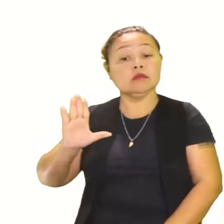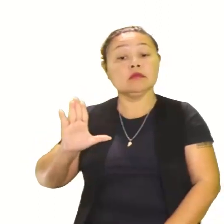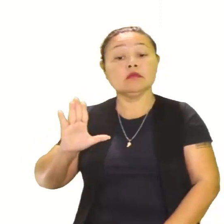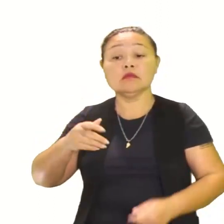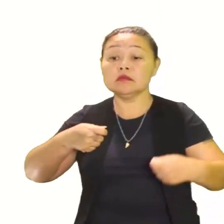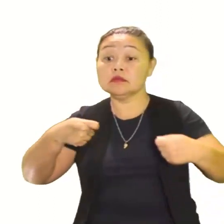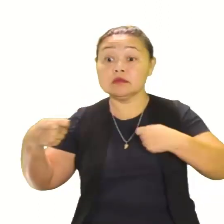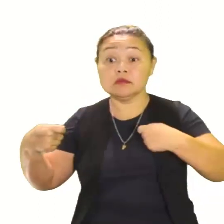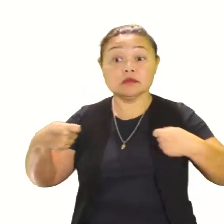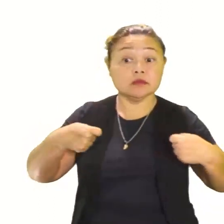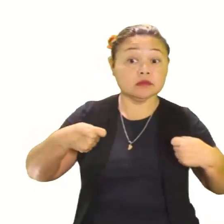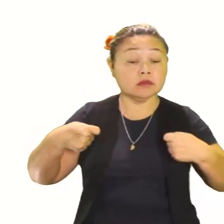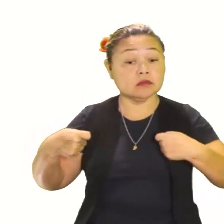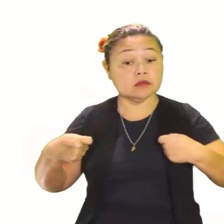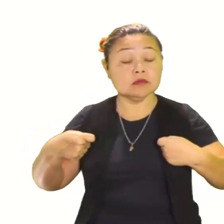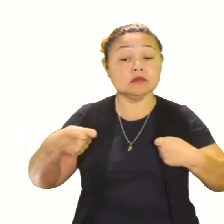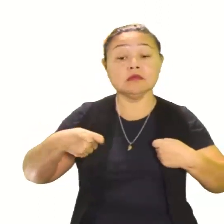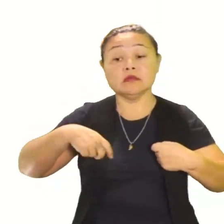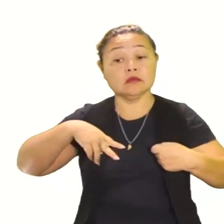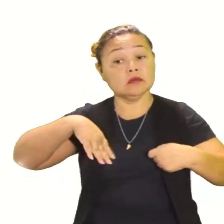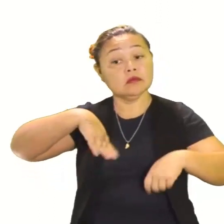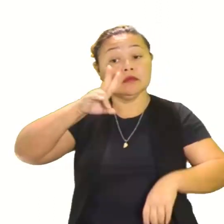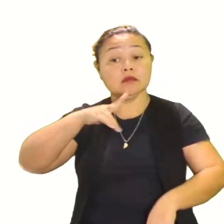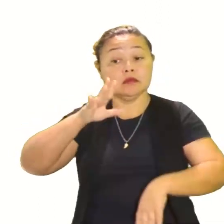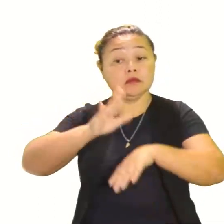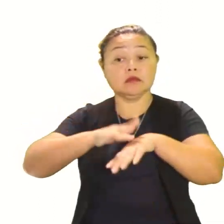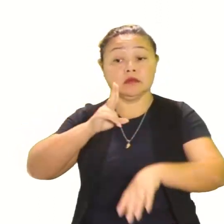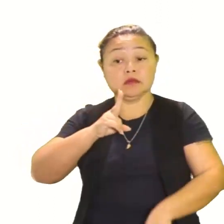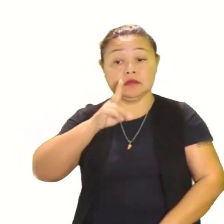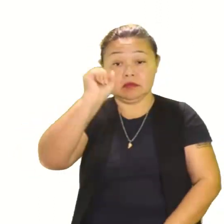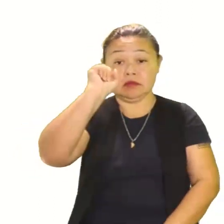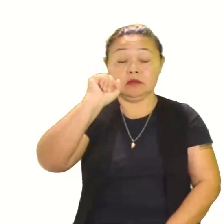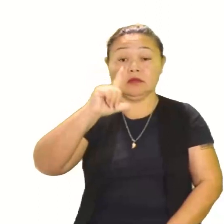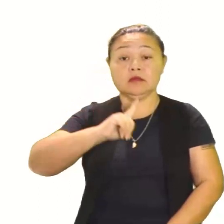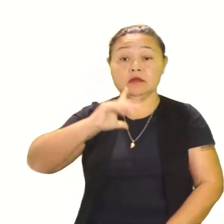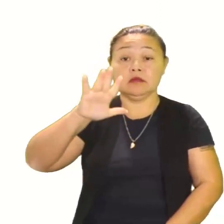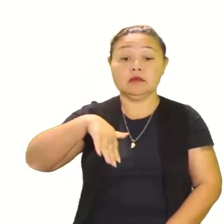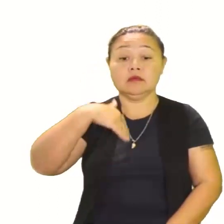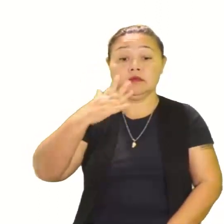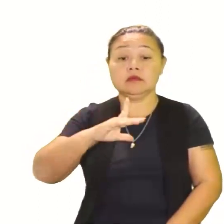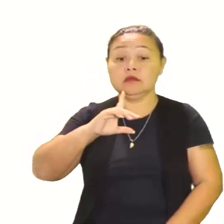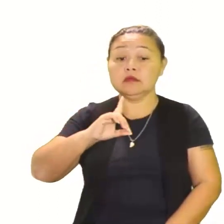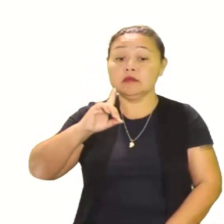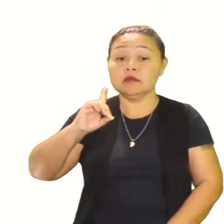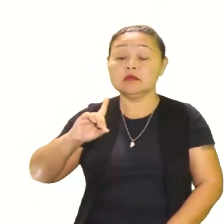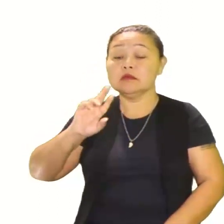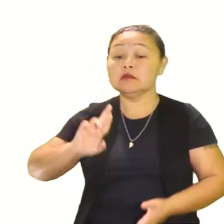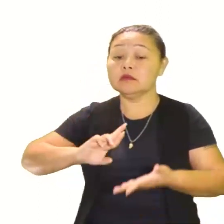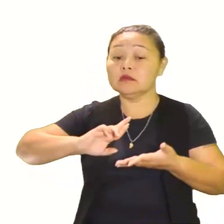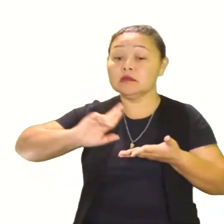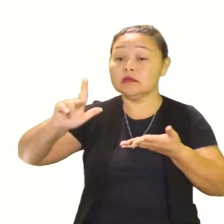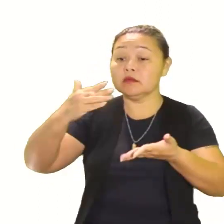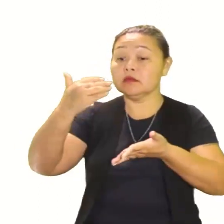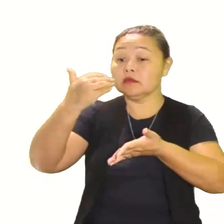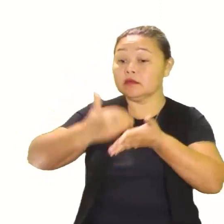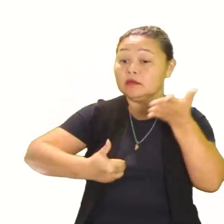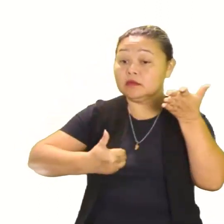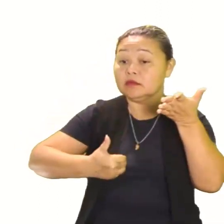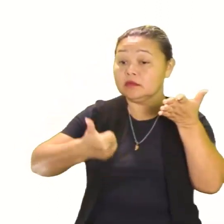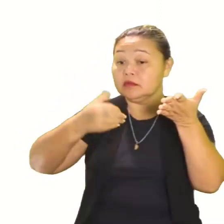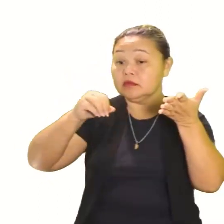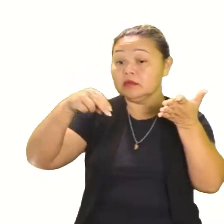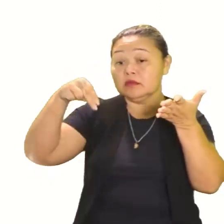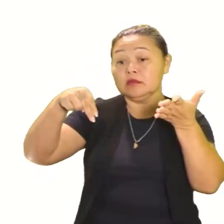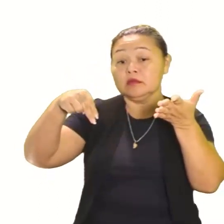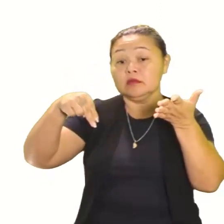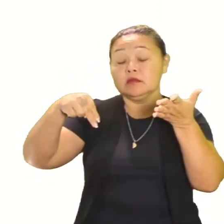né? Qual é o grupo vencedor, então? É o que puxou com mais força, é o que está puxando para a direita. E a diferença dessas forças vai ser